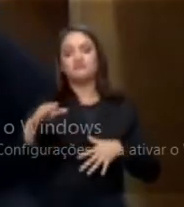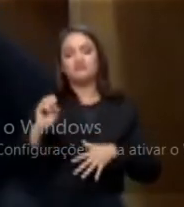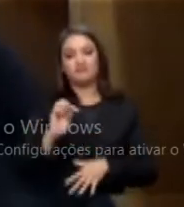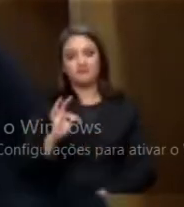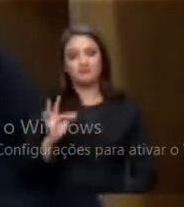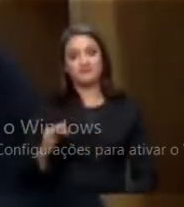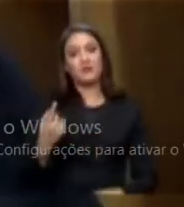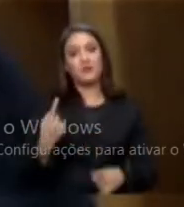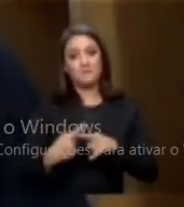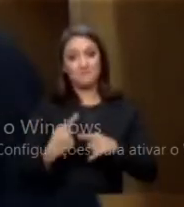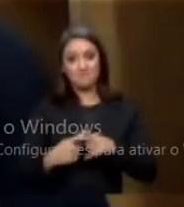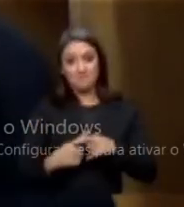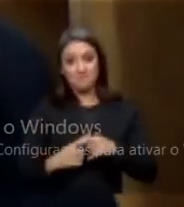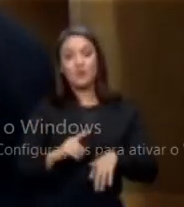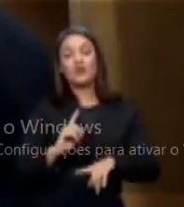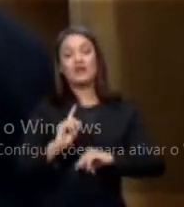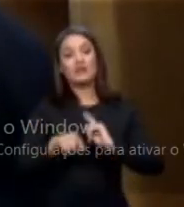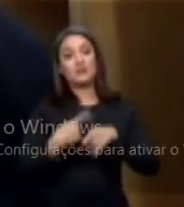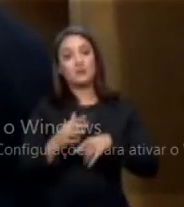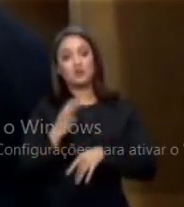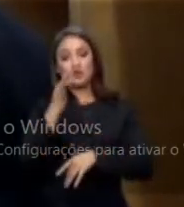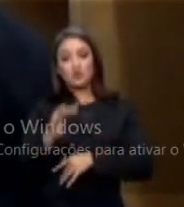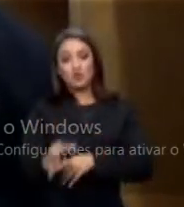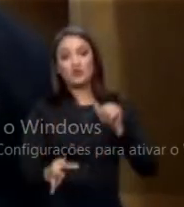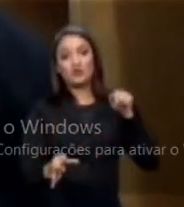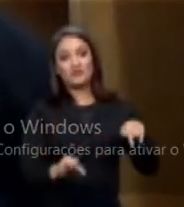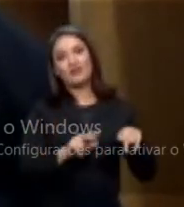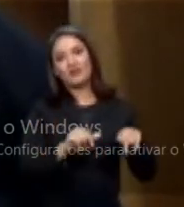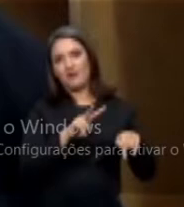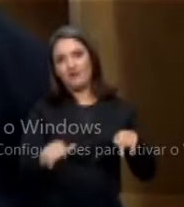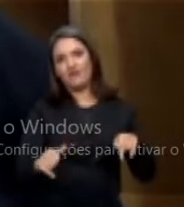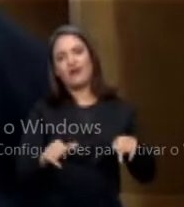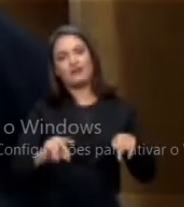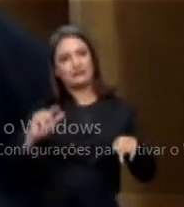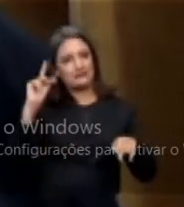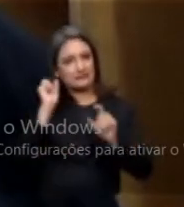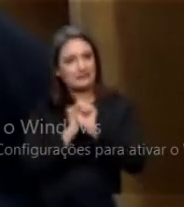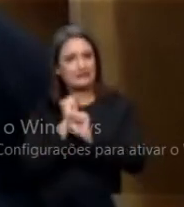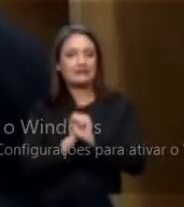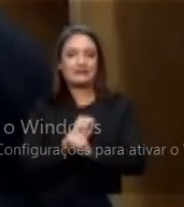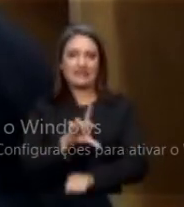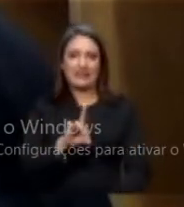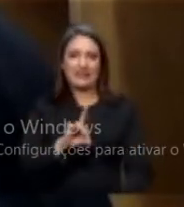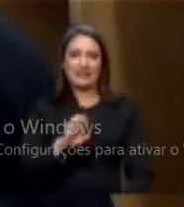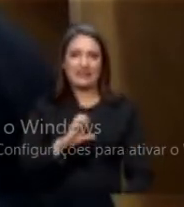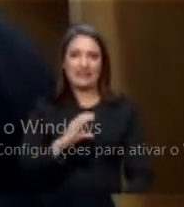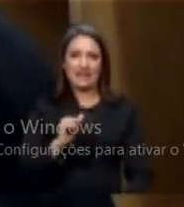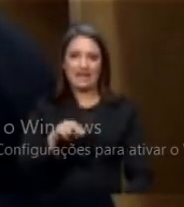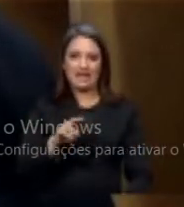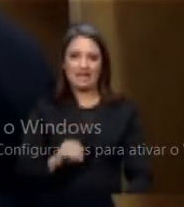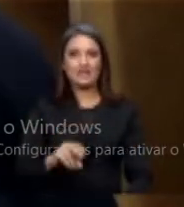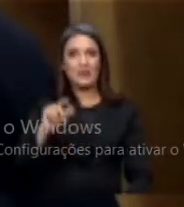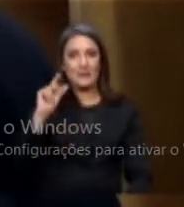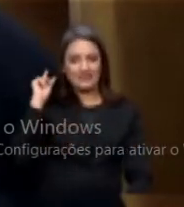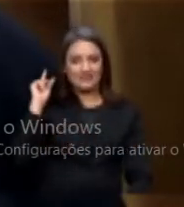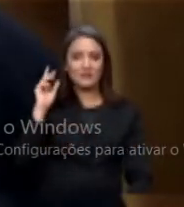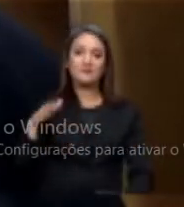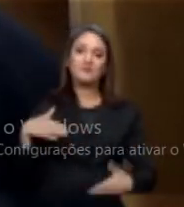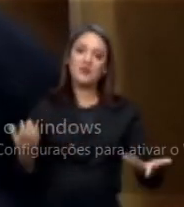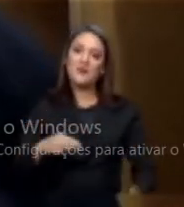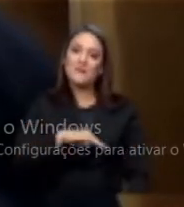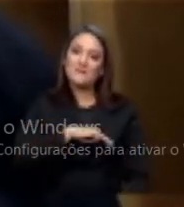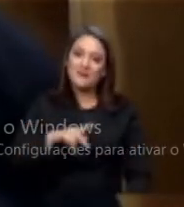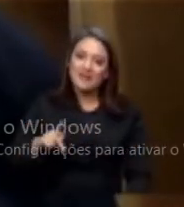dia Vossa Excelência, como eles, também será decano. O Ministério Público lhe recomenda,